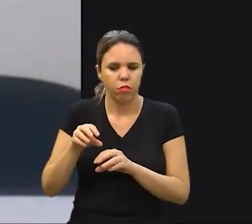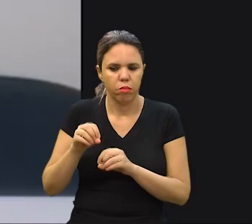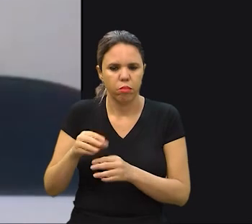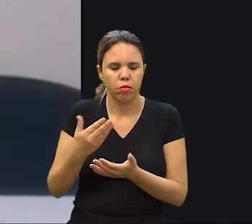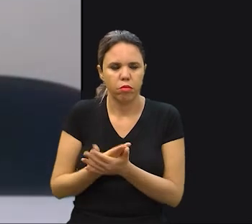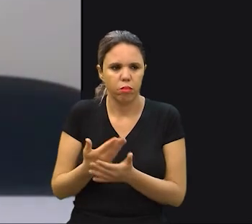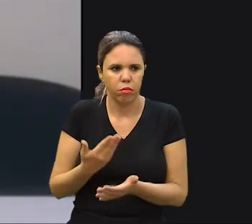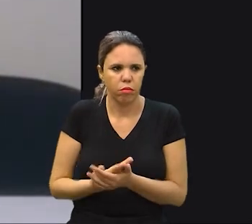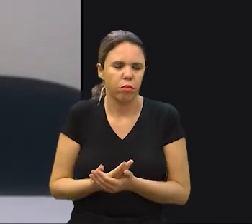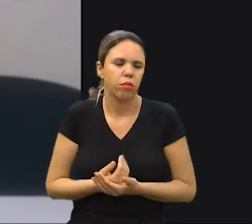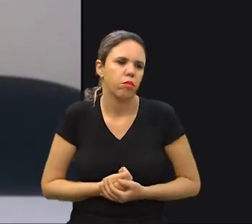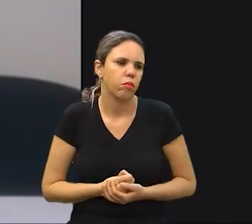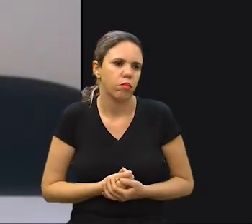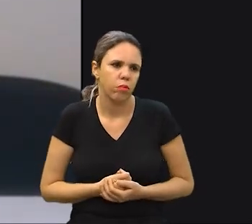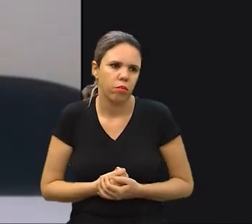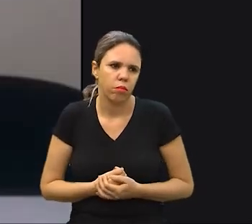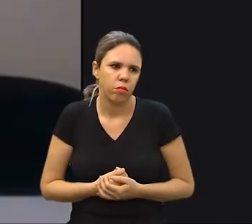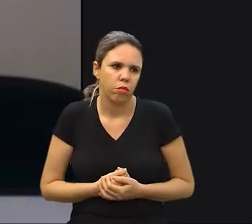dei aula